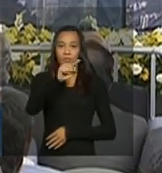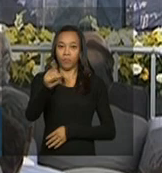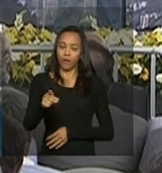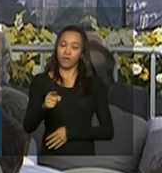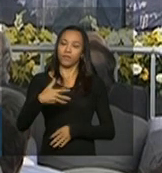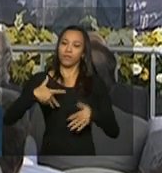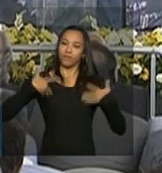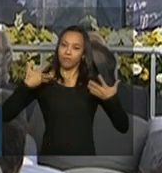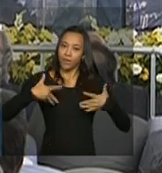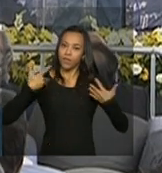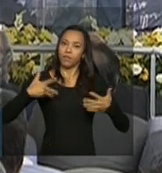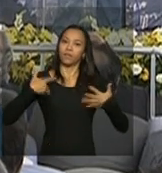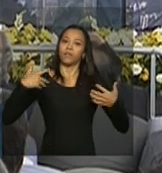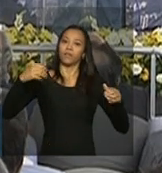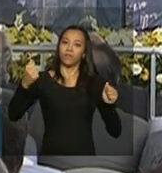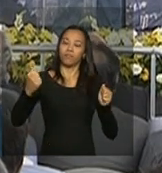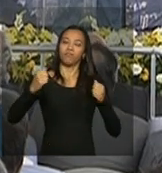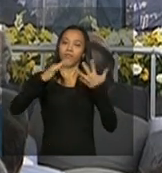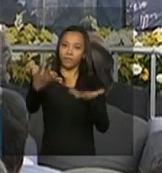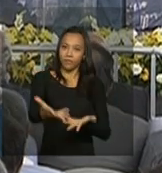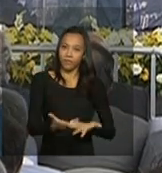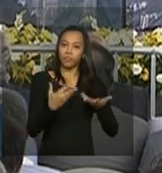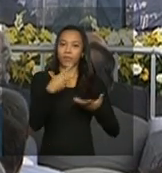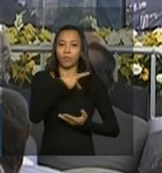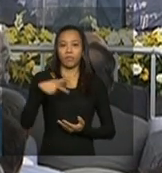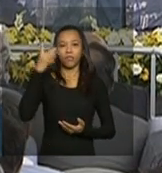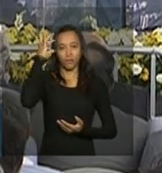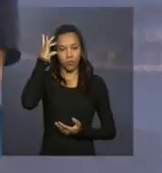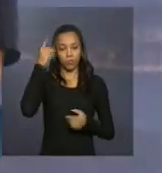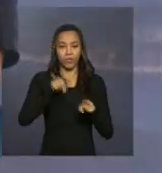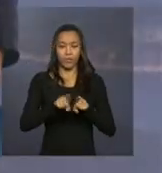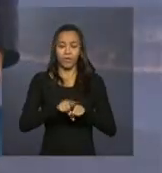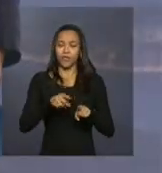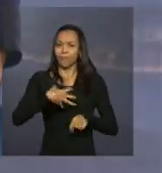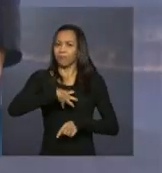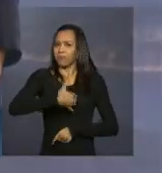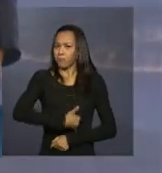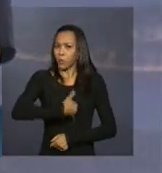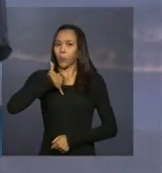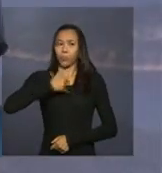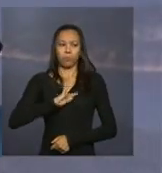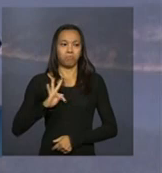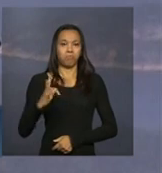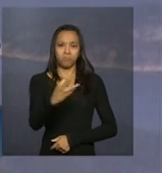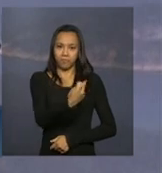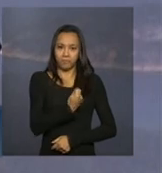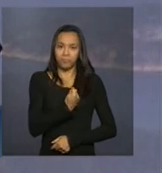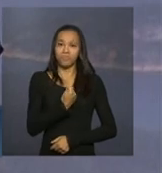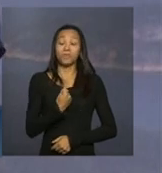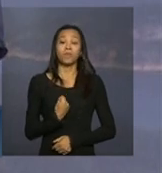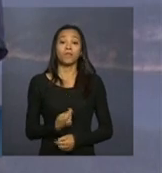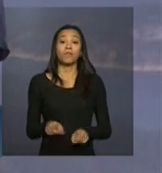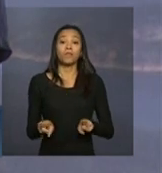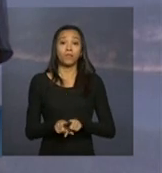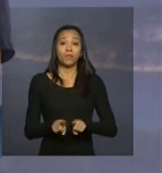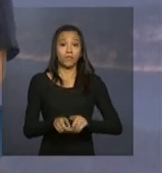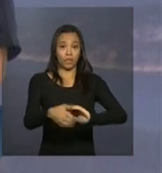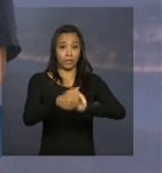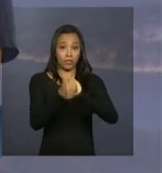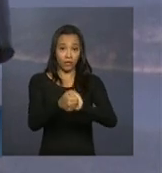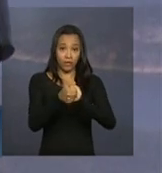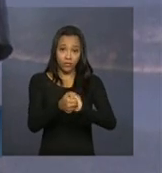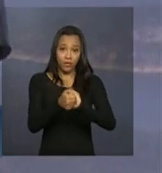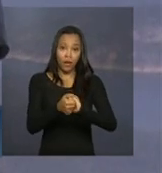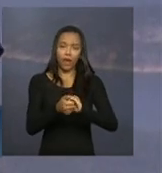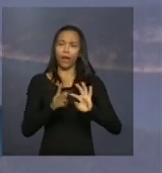você, recebendo a presidenta Dilma. Orgulho para todos nós. Saudar aqui a